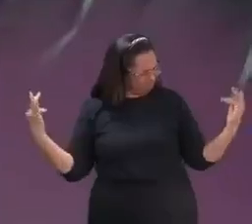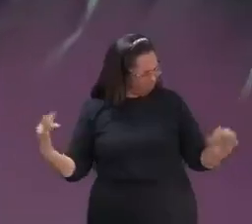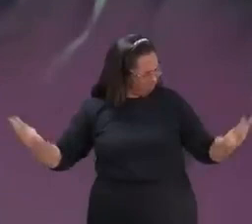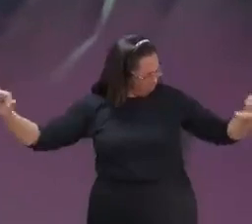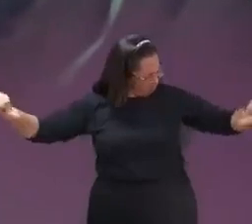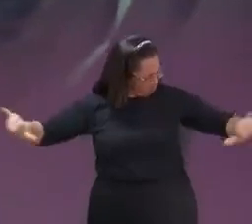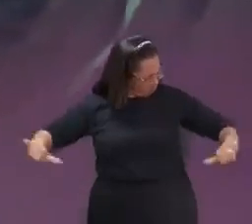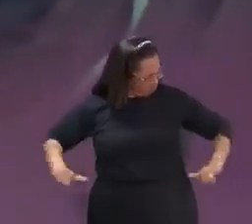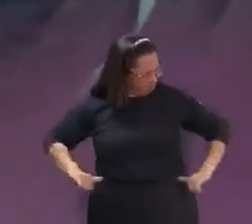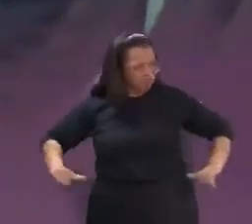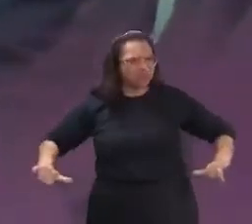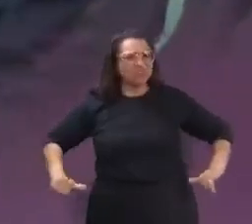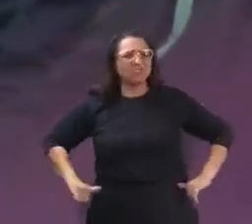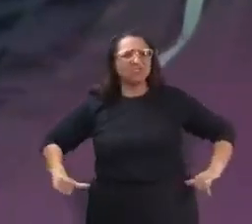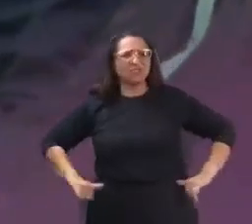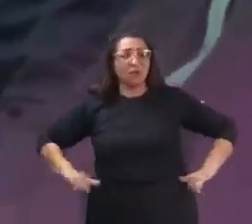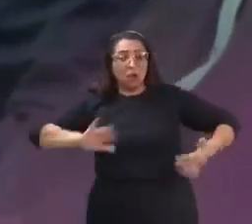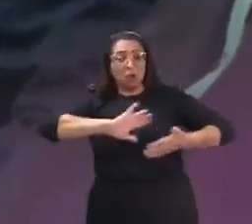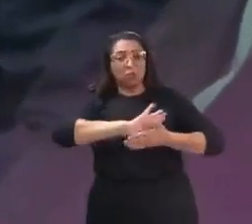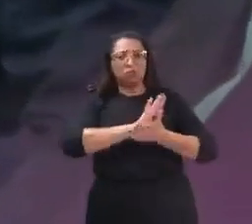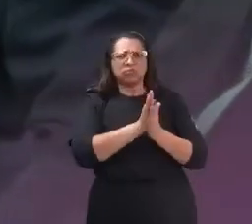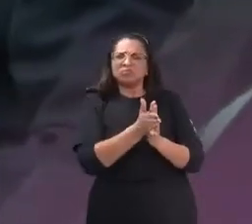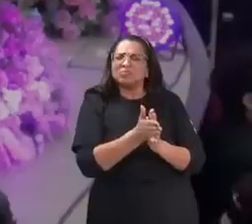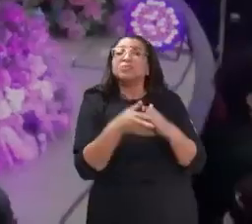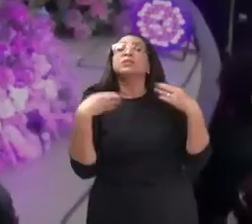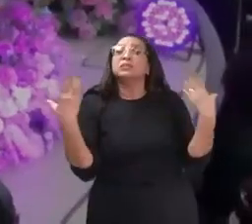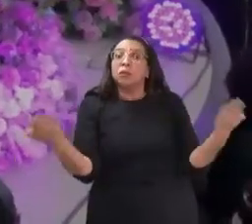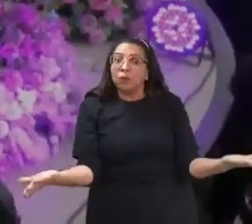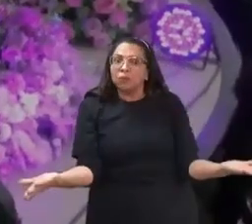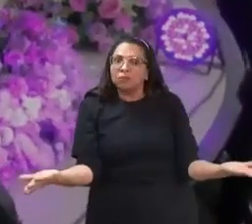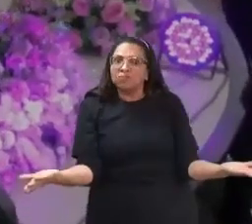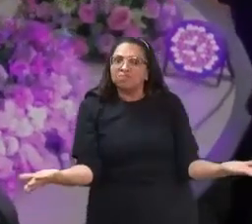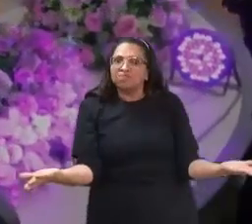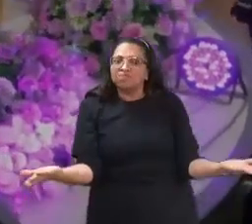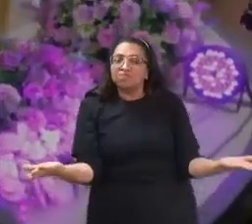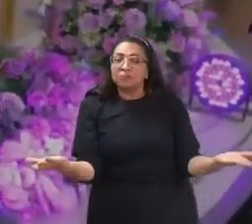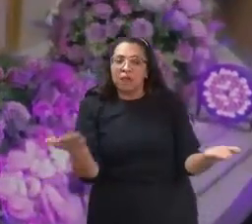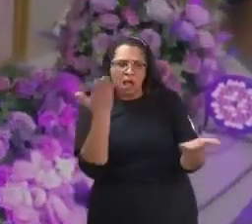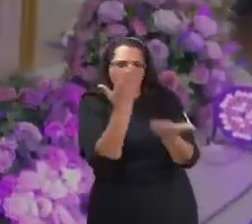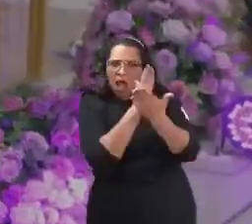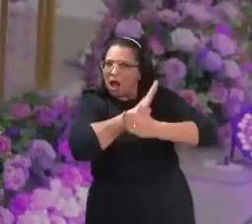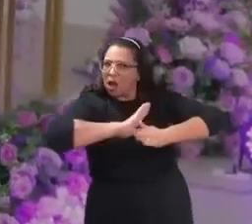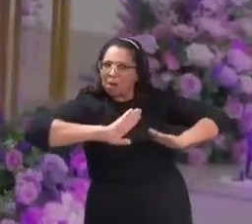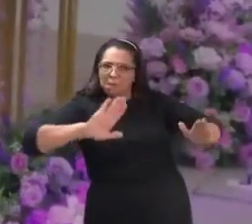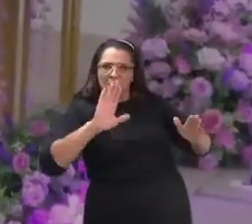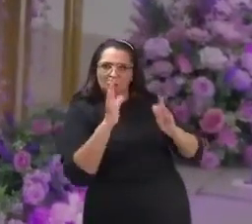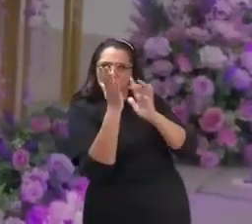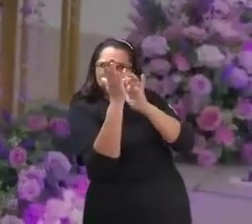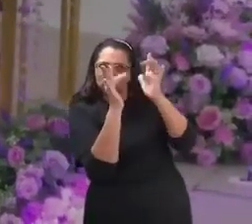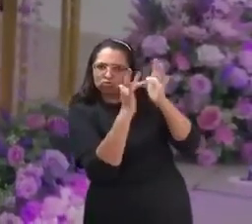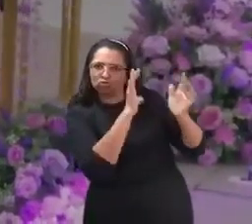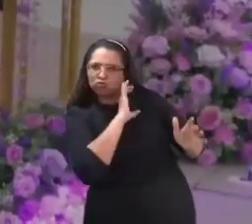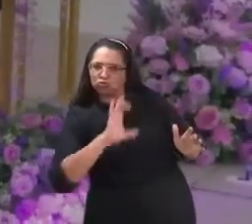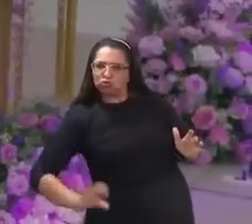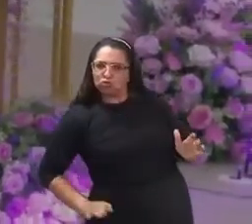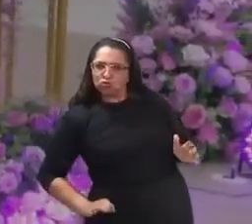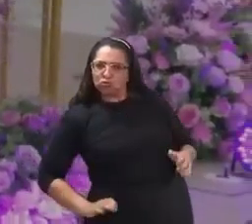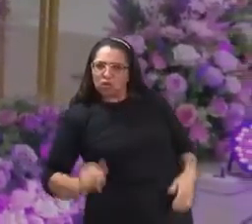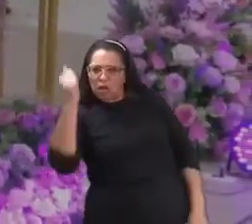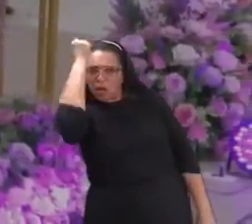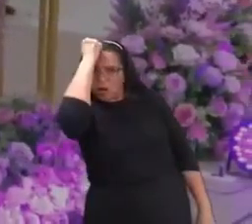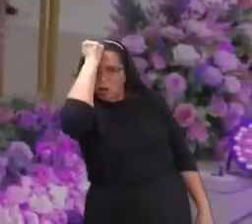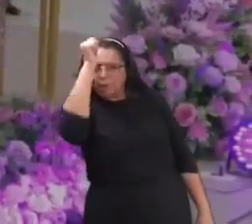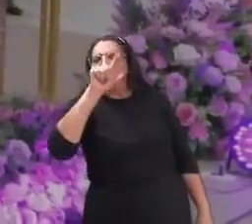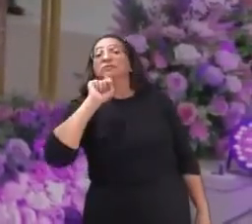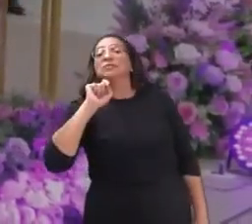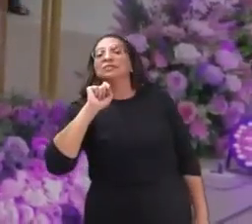Tentam eliminar, eliminando Cristo, eliminava a raça humana, e a culpa maior é da mulher,